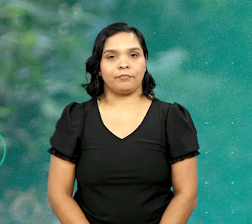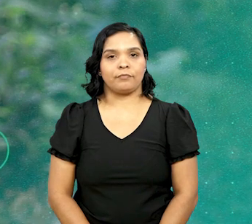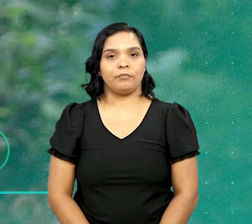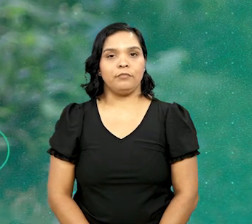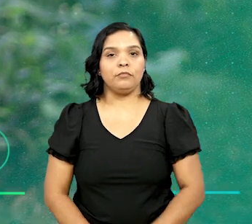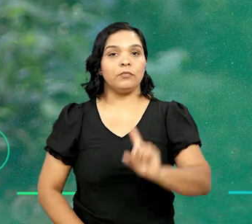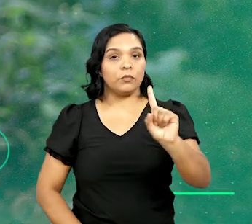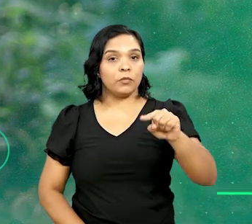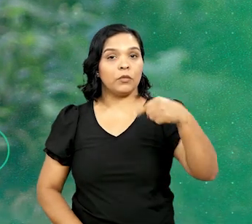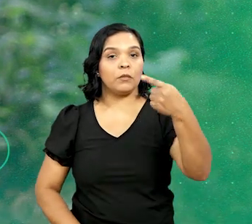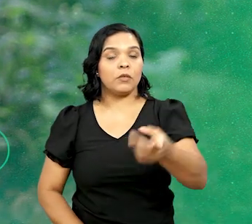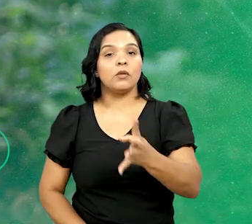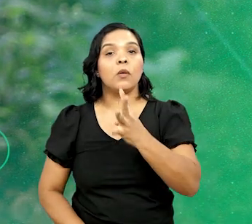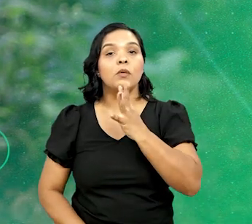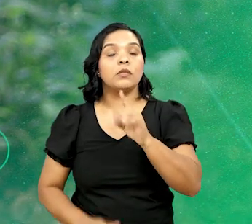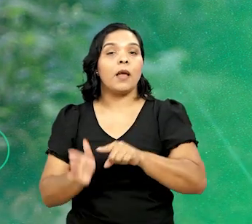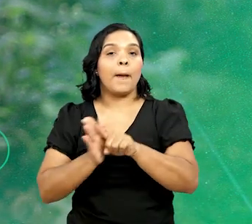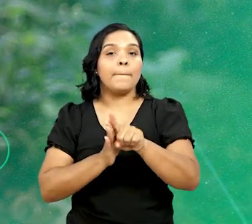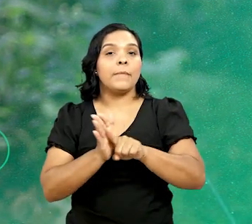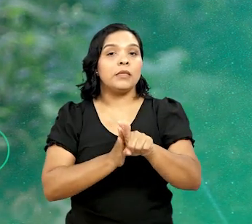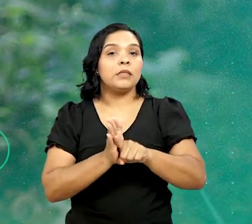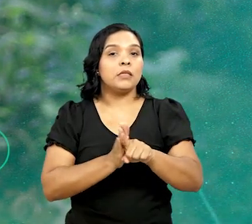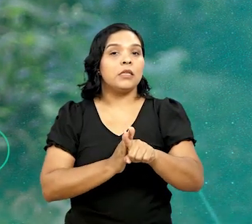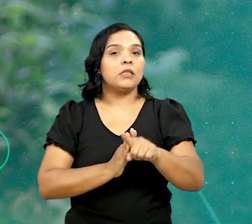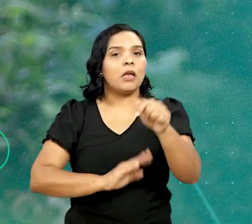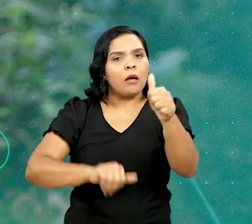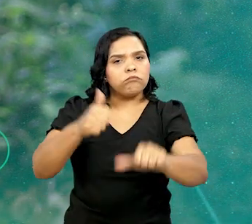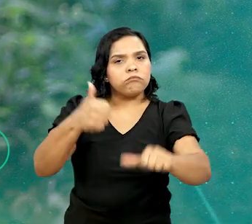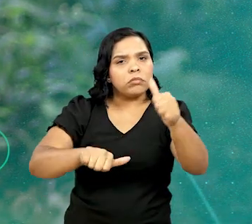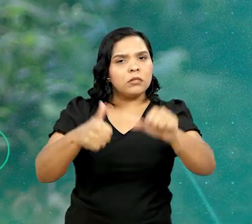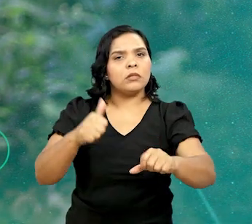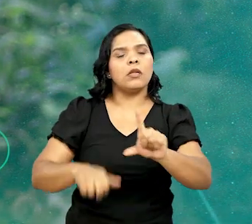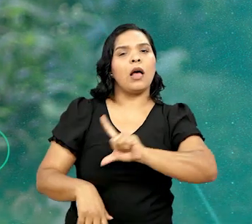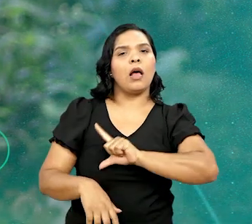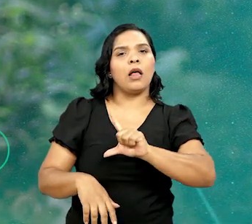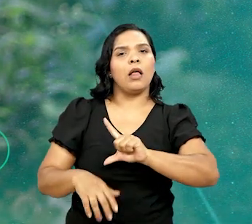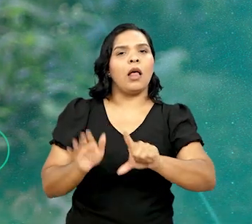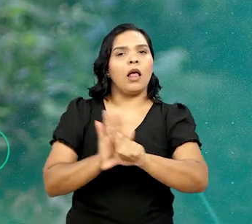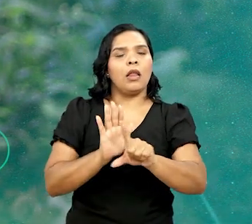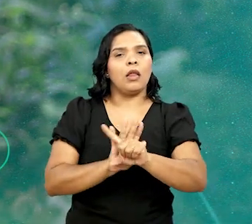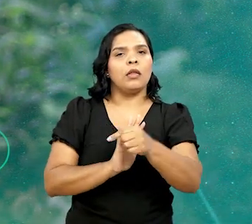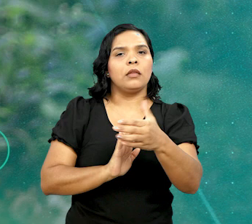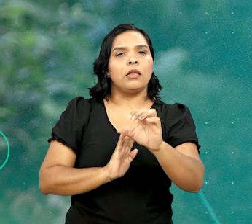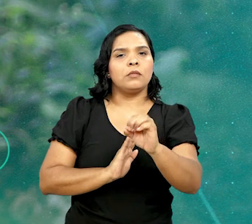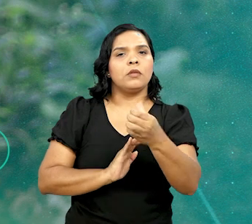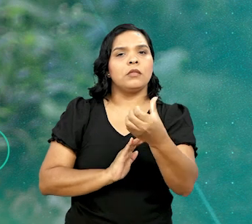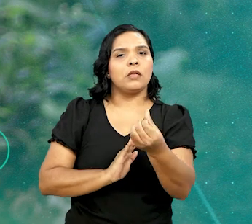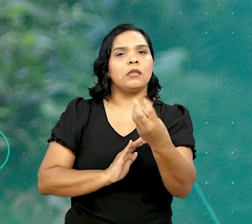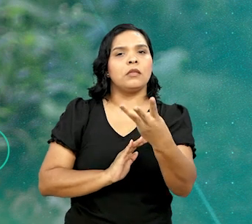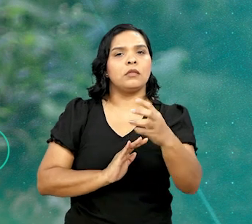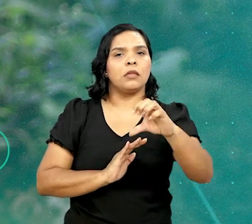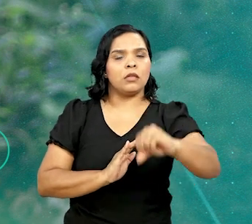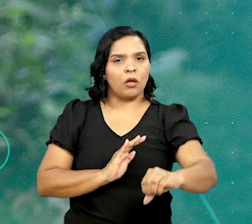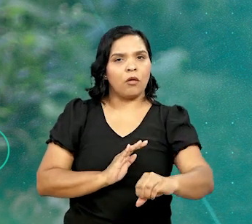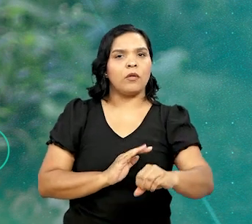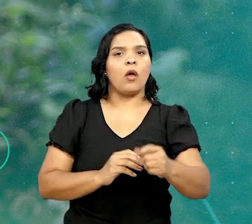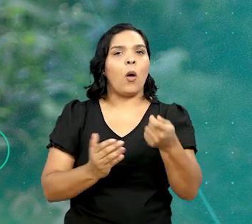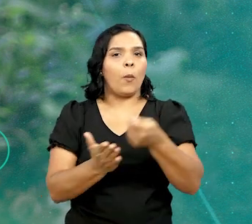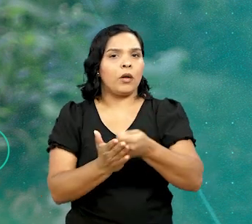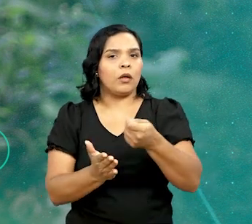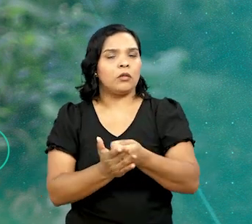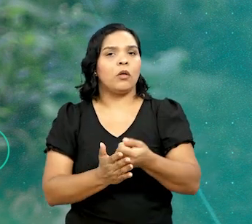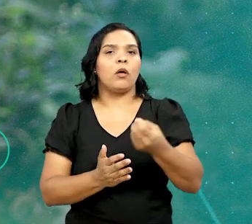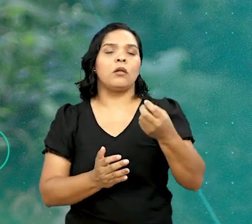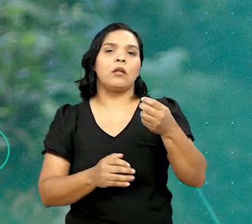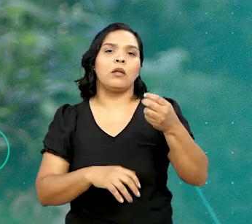No próximo bloco, você vai conhecer uma pesquisa que analisa se a Lei 10.639 de 2003, que torna obrigatório o